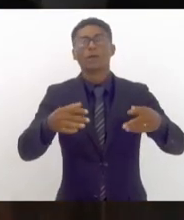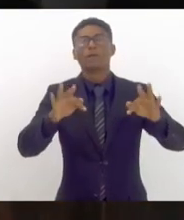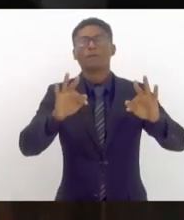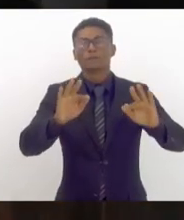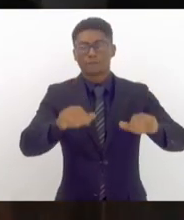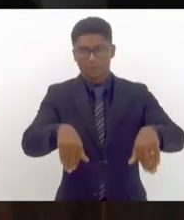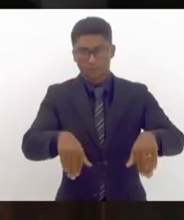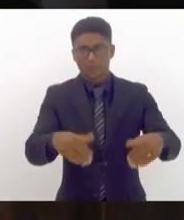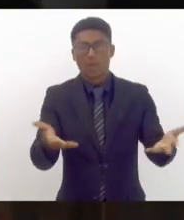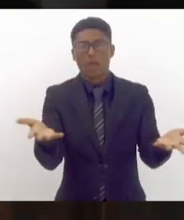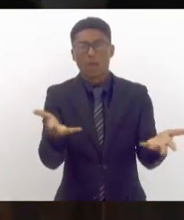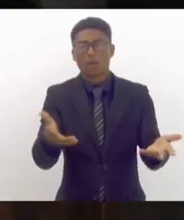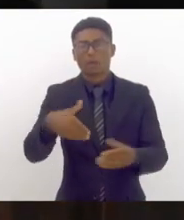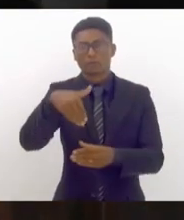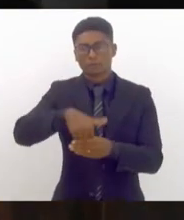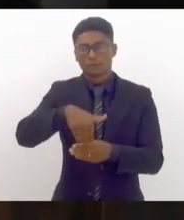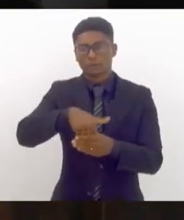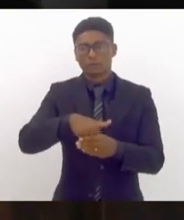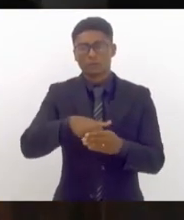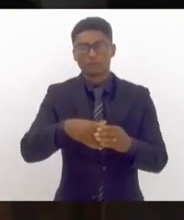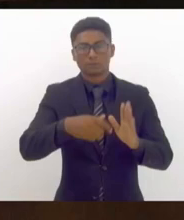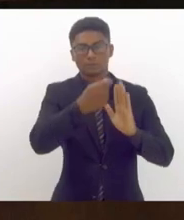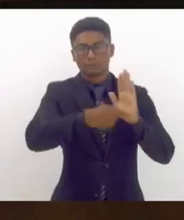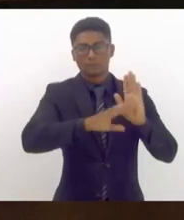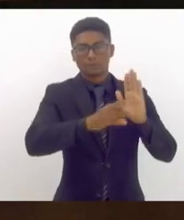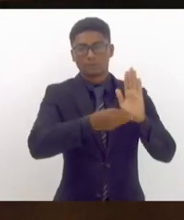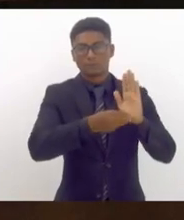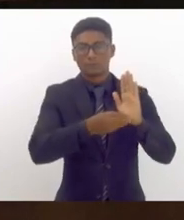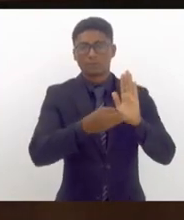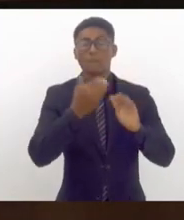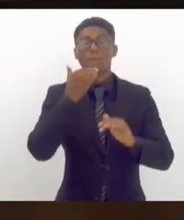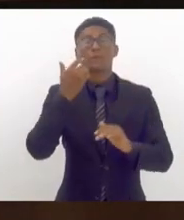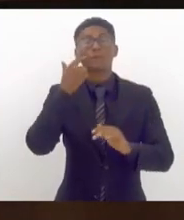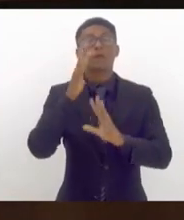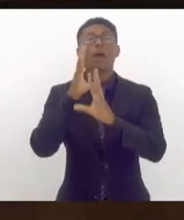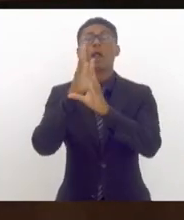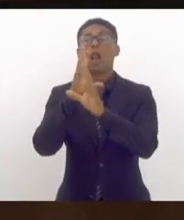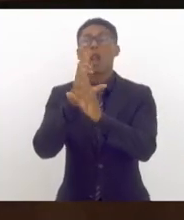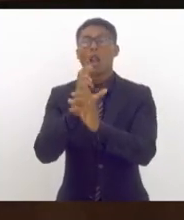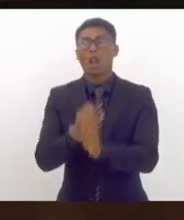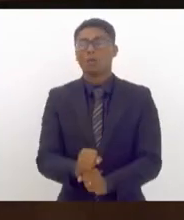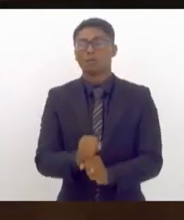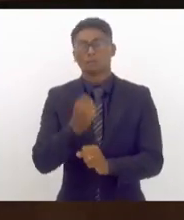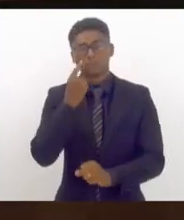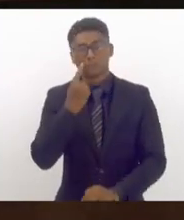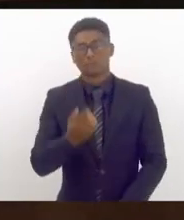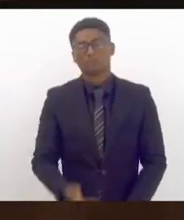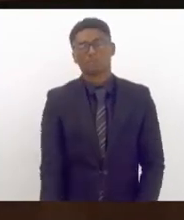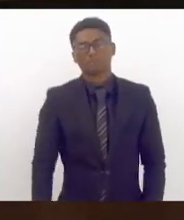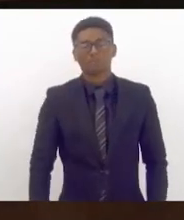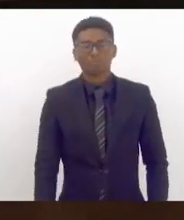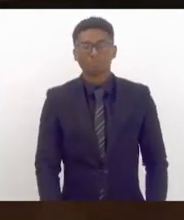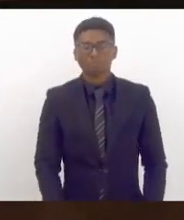discussão. Em votação, a emenda de redação. Verificação, presidente, por favor.